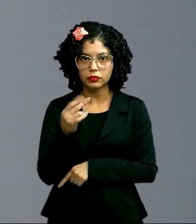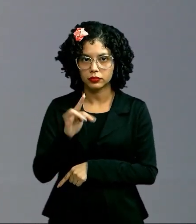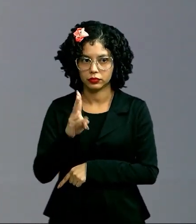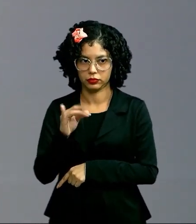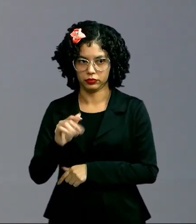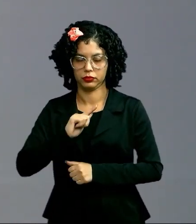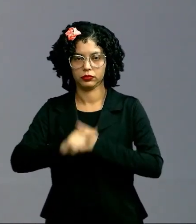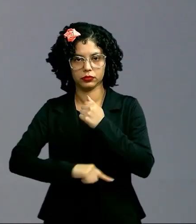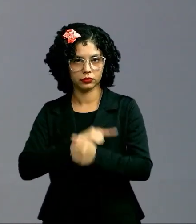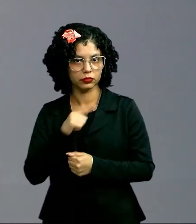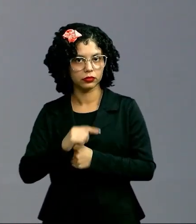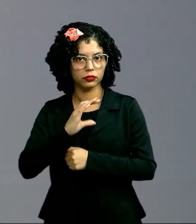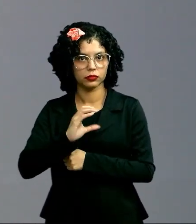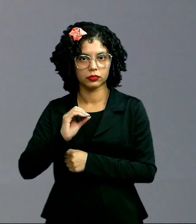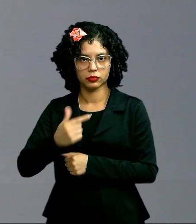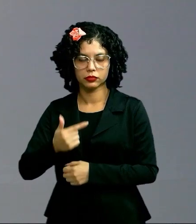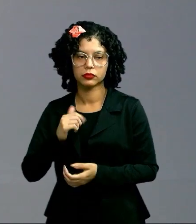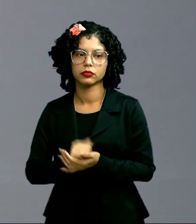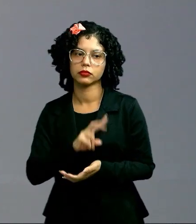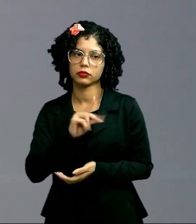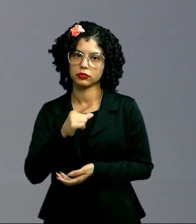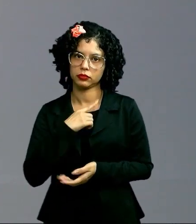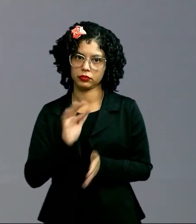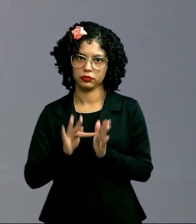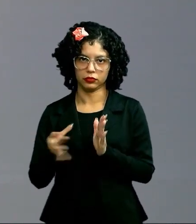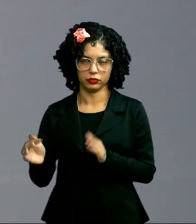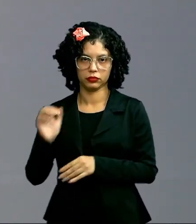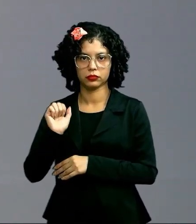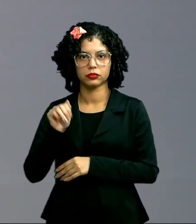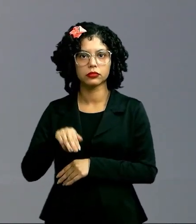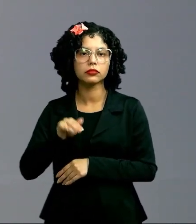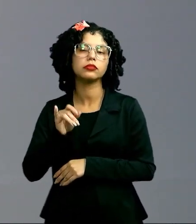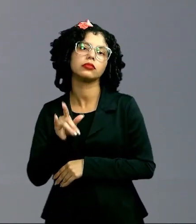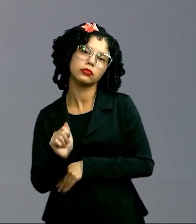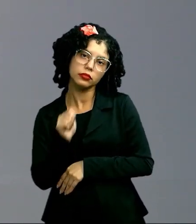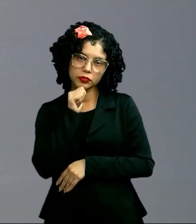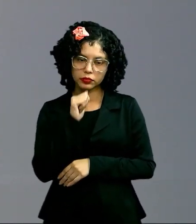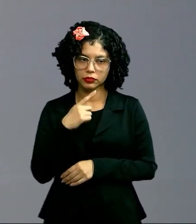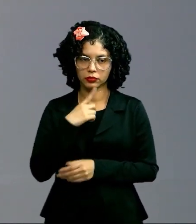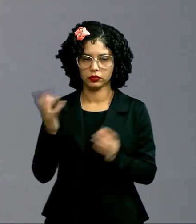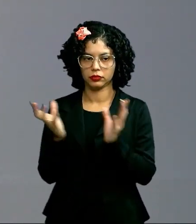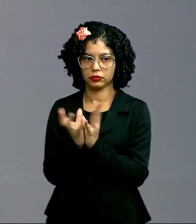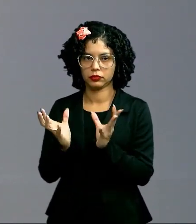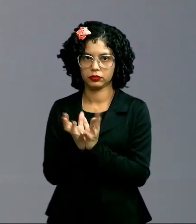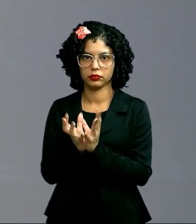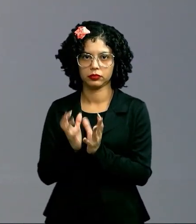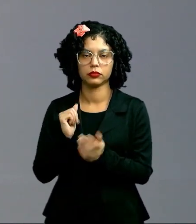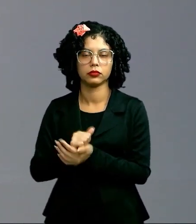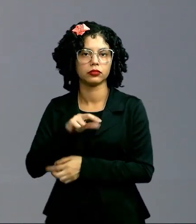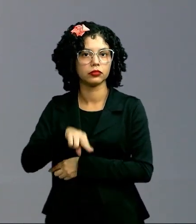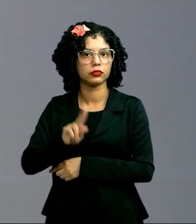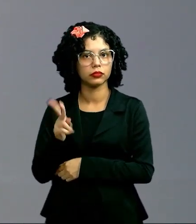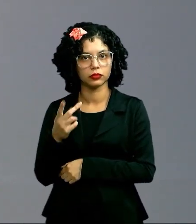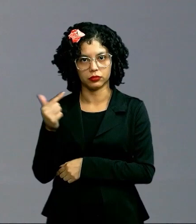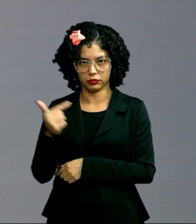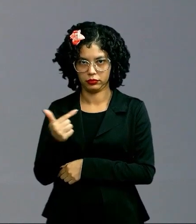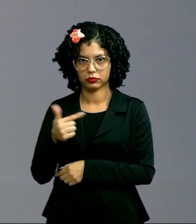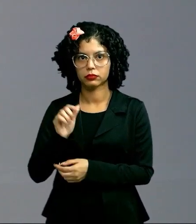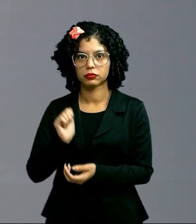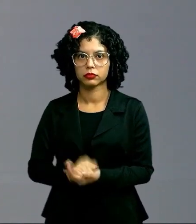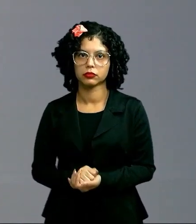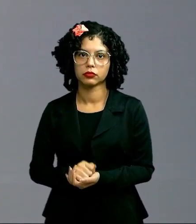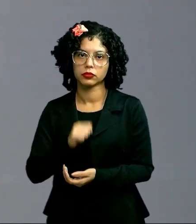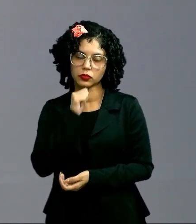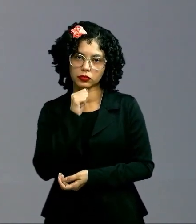um átomo de carbono, eu vou ter a função amina. E aí eu posso ter um grupamento NH2,